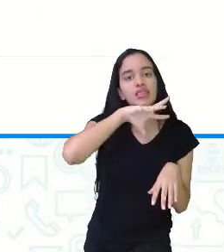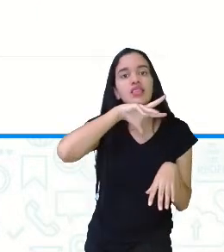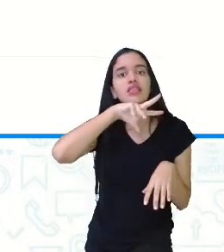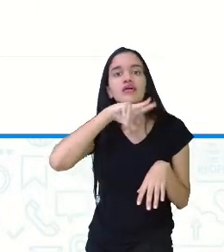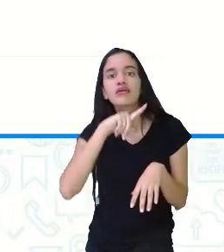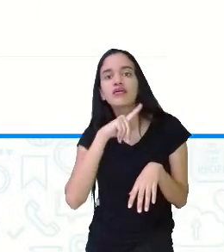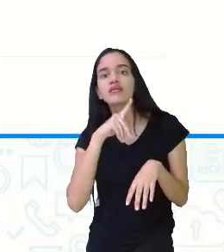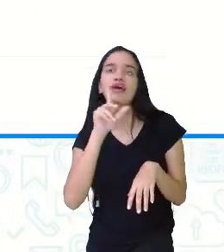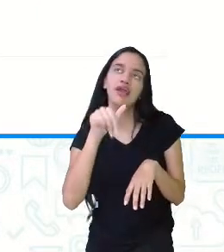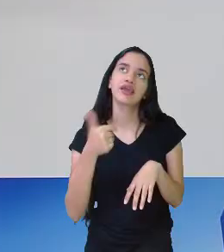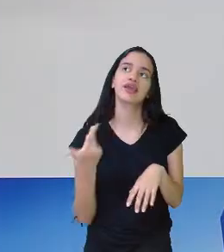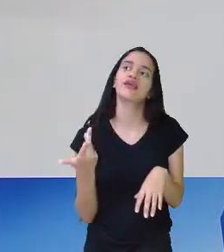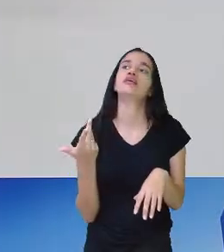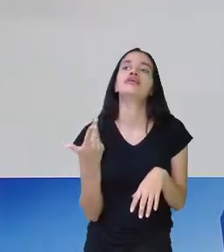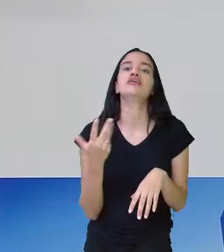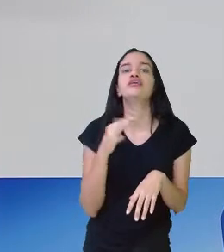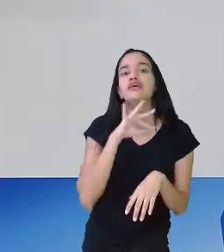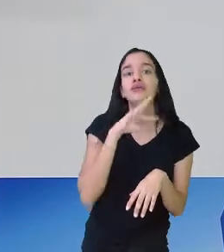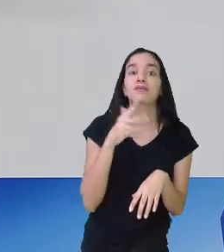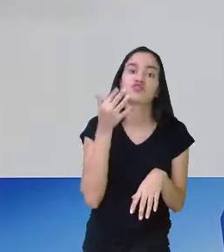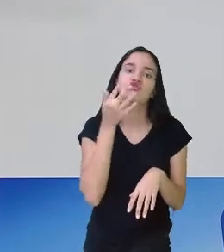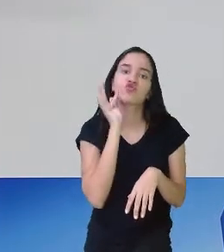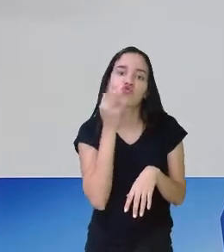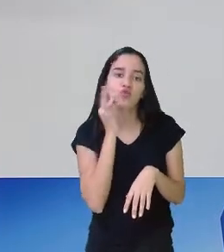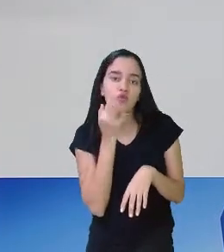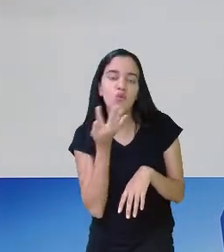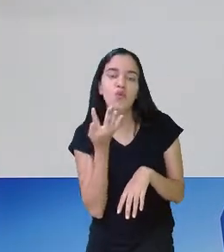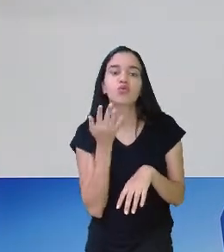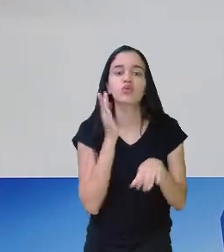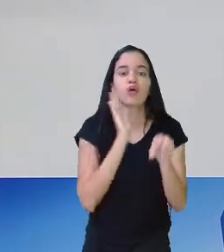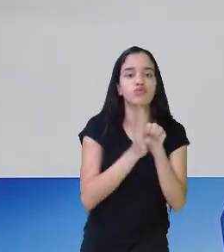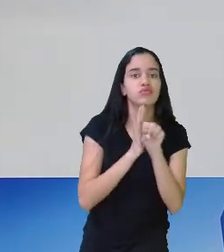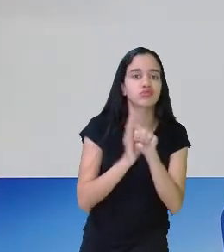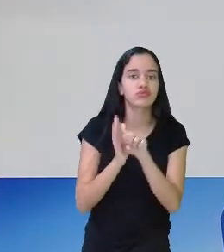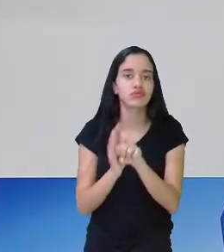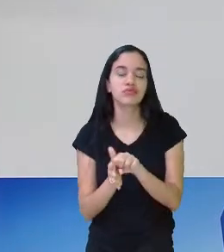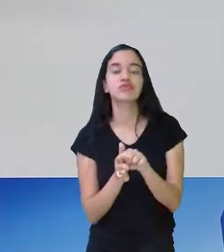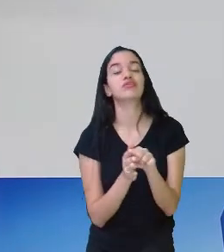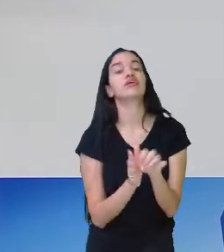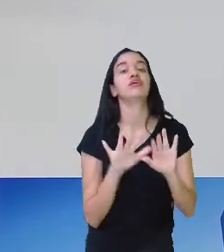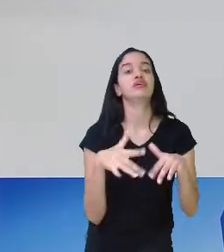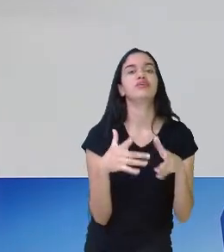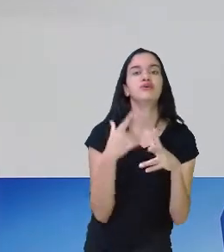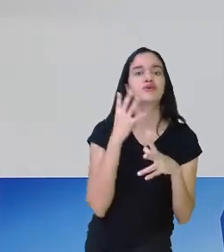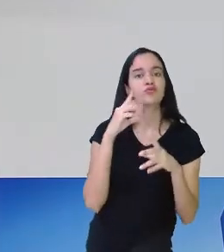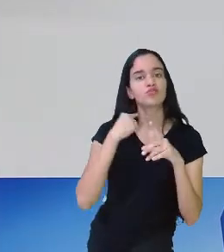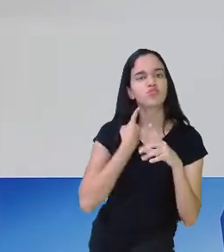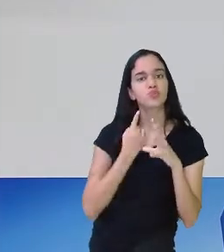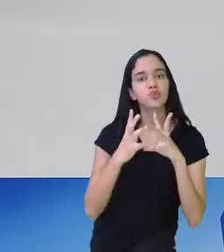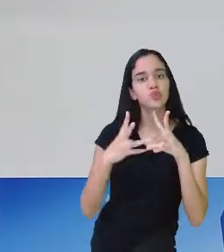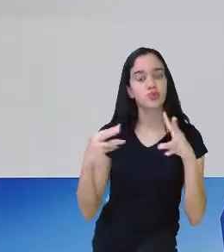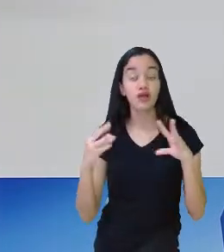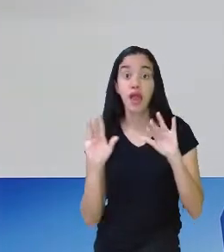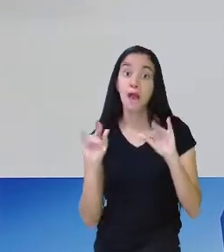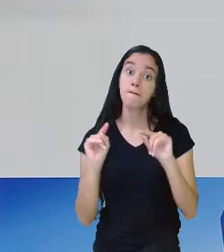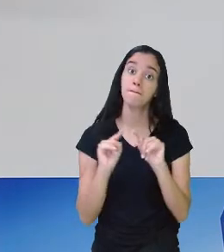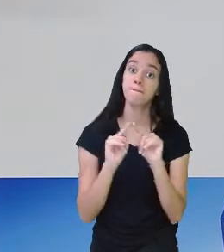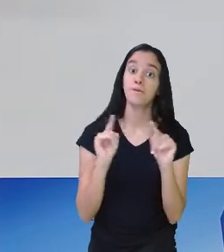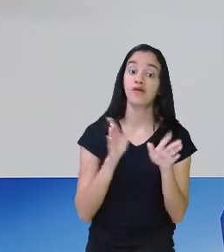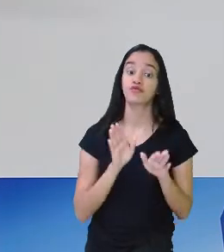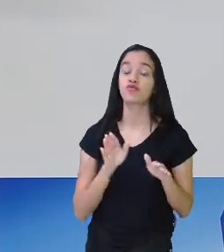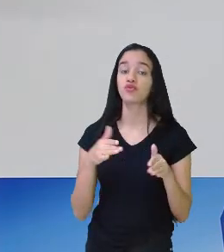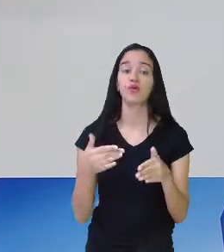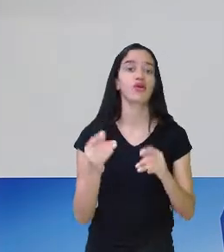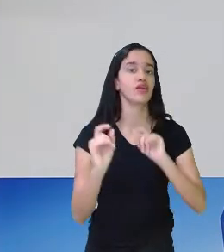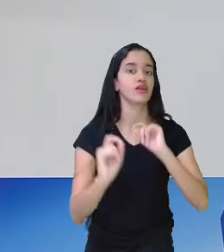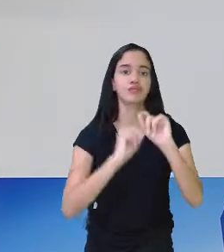de animais e frutas e verduras que estão no processo de apodrecimento. Mas aqui a gente está focando